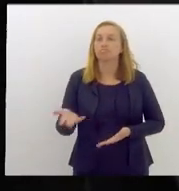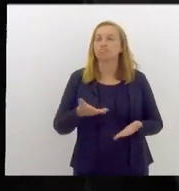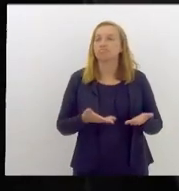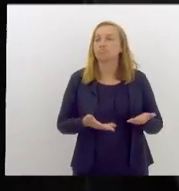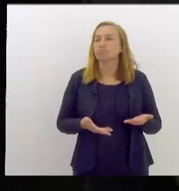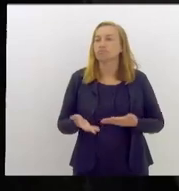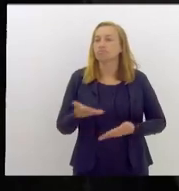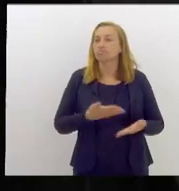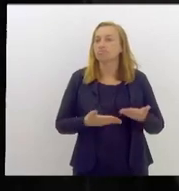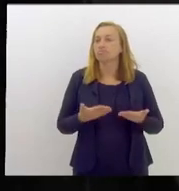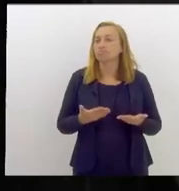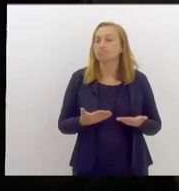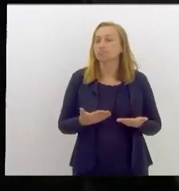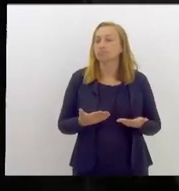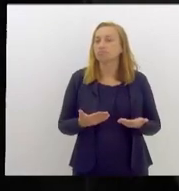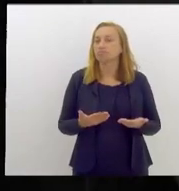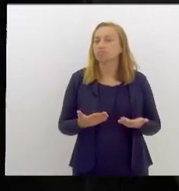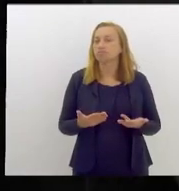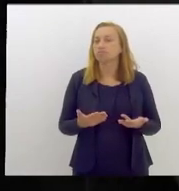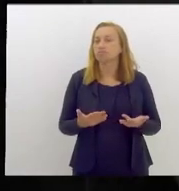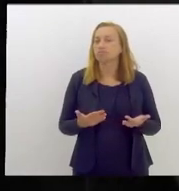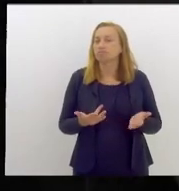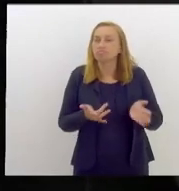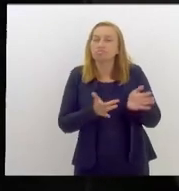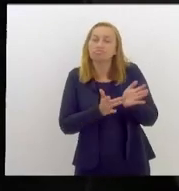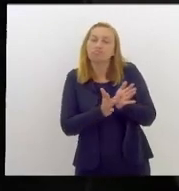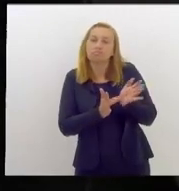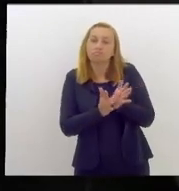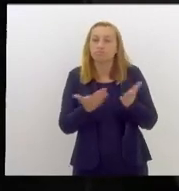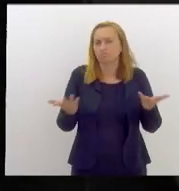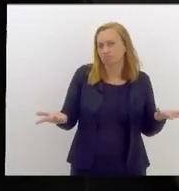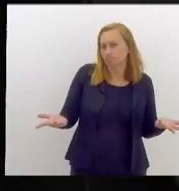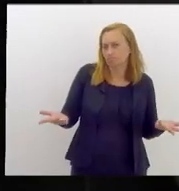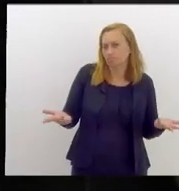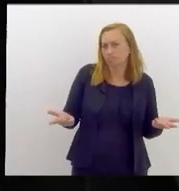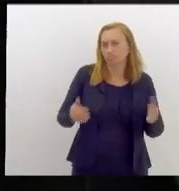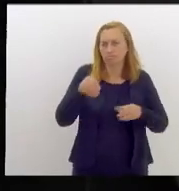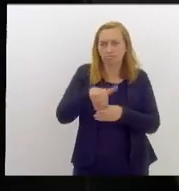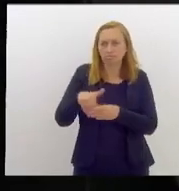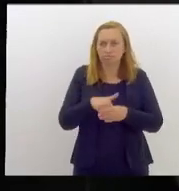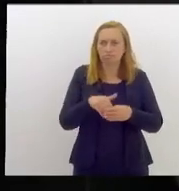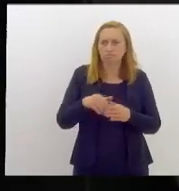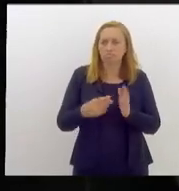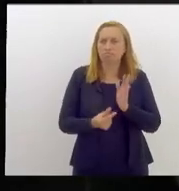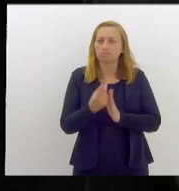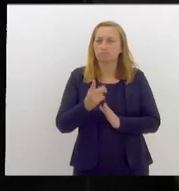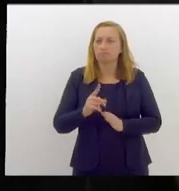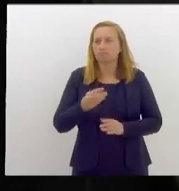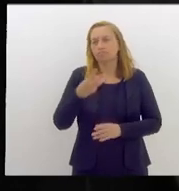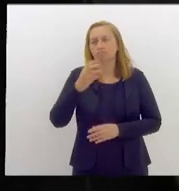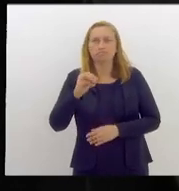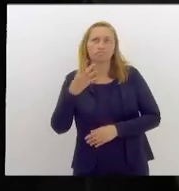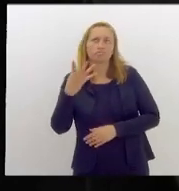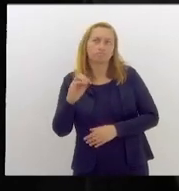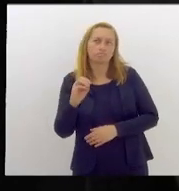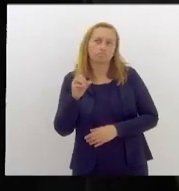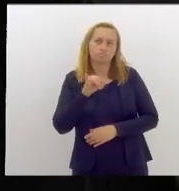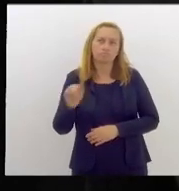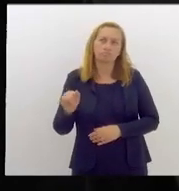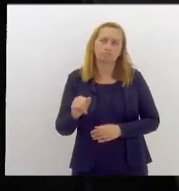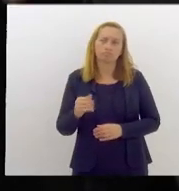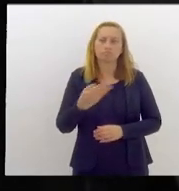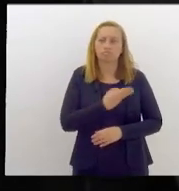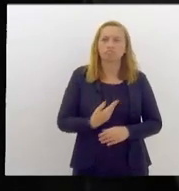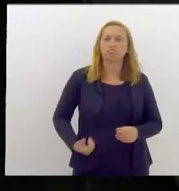de uma de uma peça ficcional né De Um Faz de Conta que nós voltamos o lançamento que daqui a 30 dias 40 dias o governador